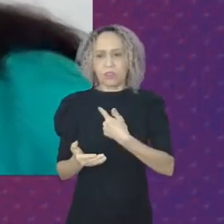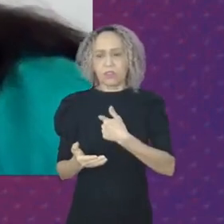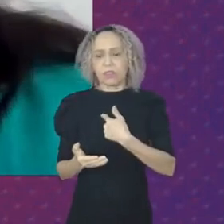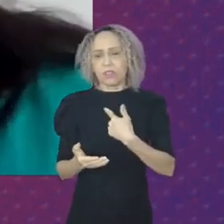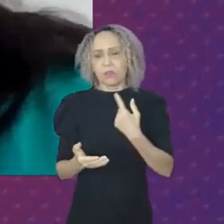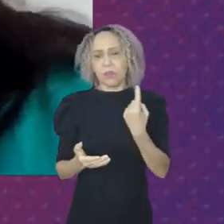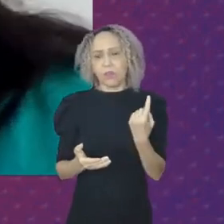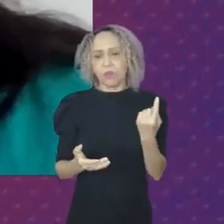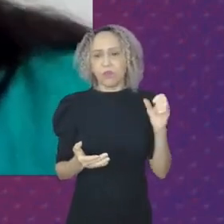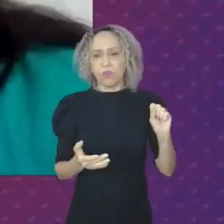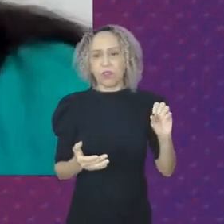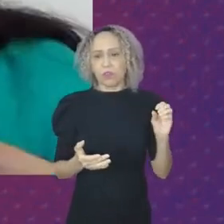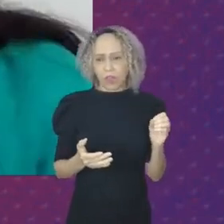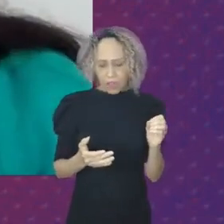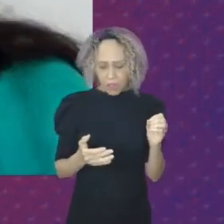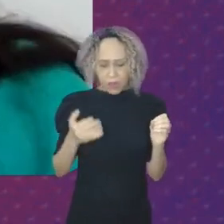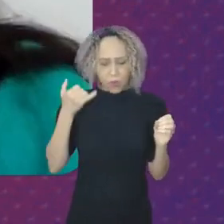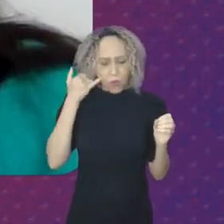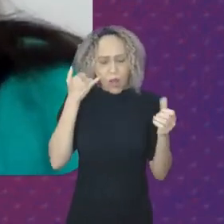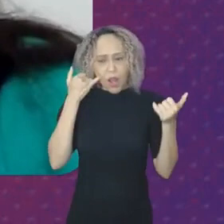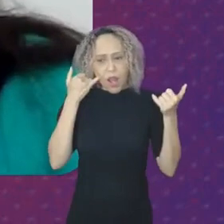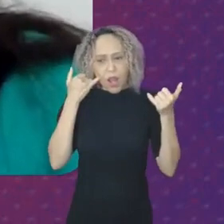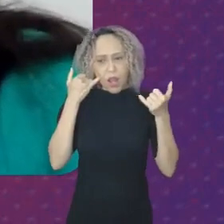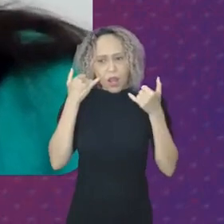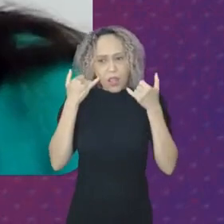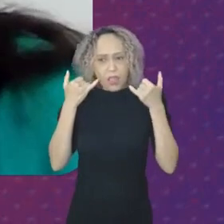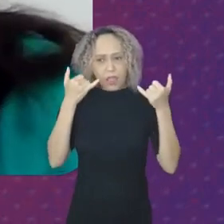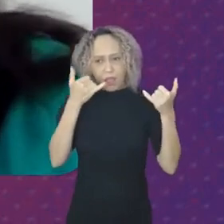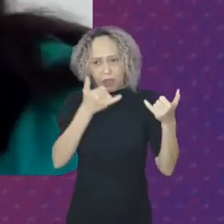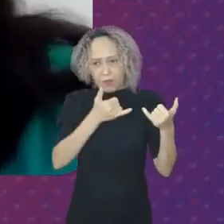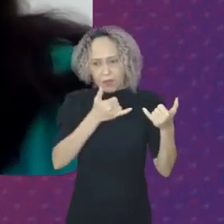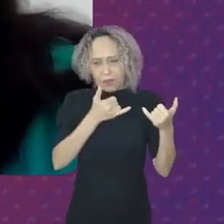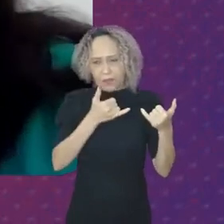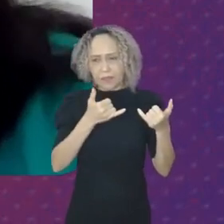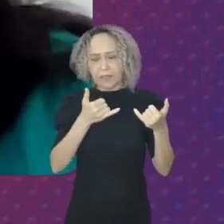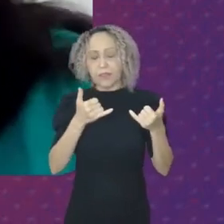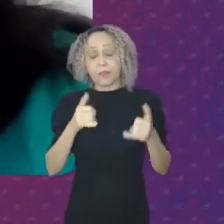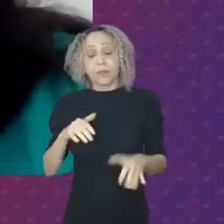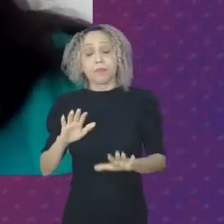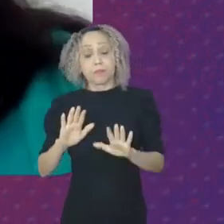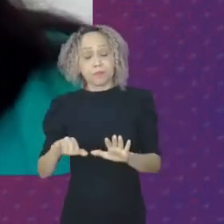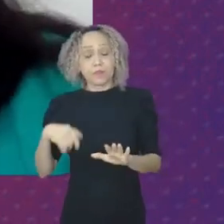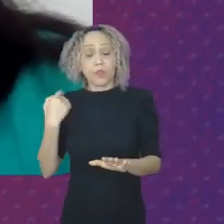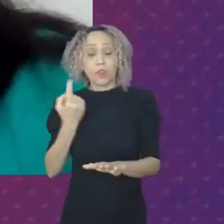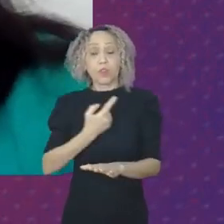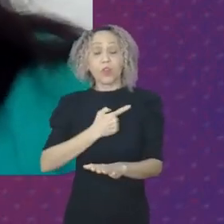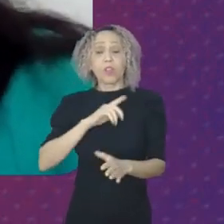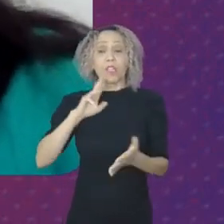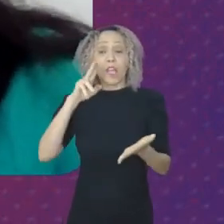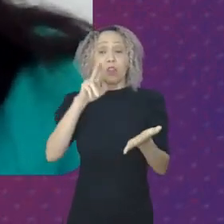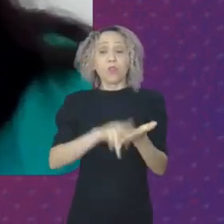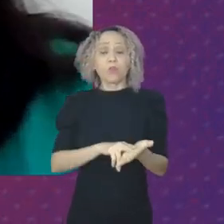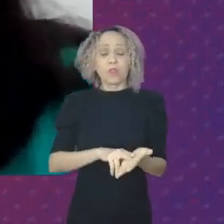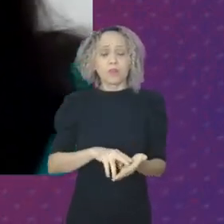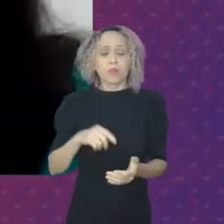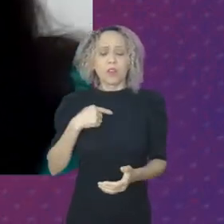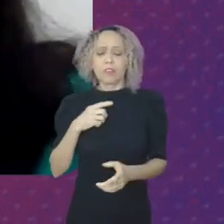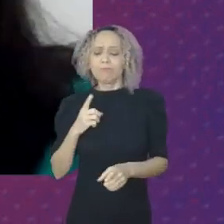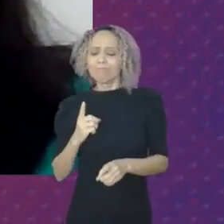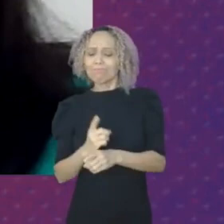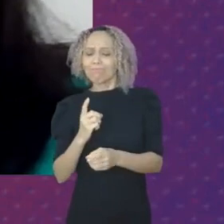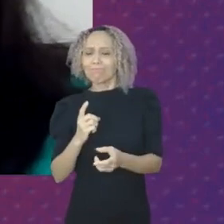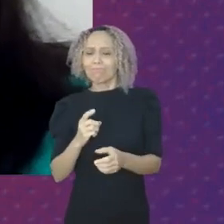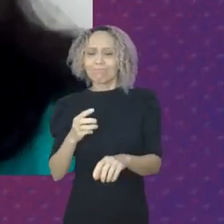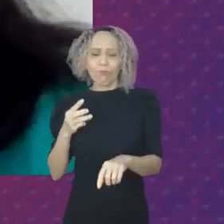Tridígito, ligação telefônica. Quando nós chegamos, a gente identificou que o WhatsApp ele era